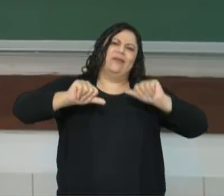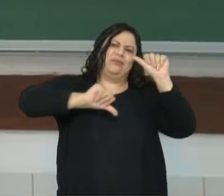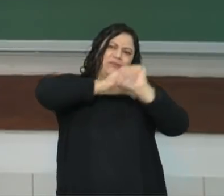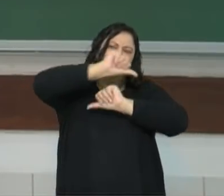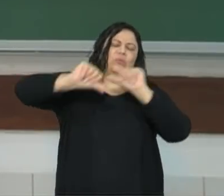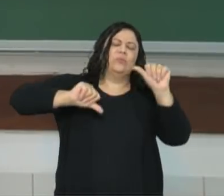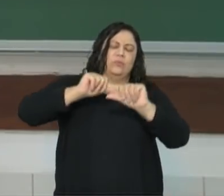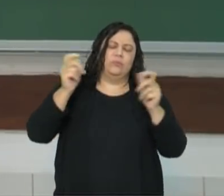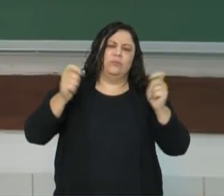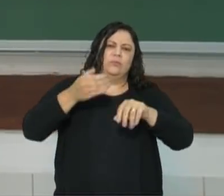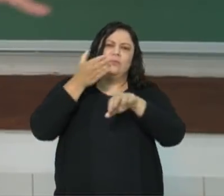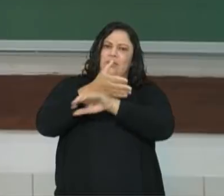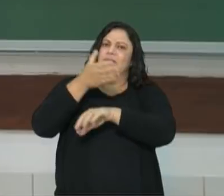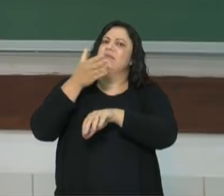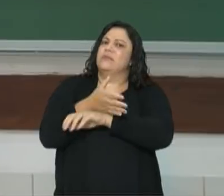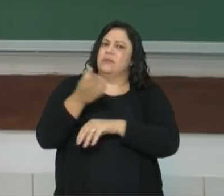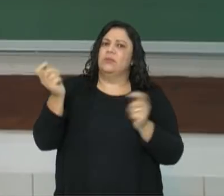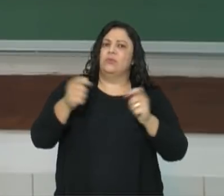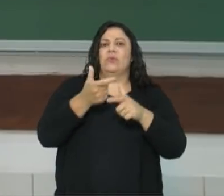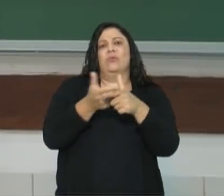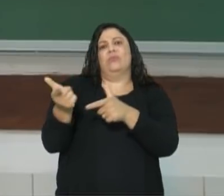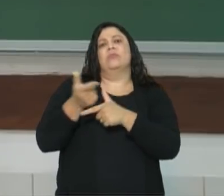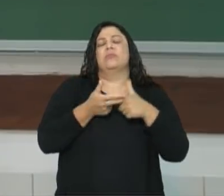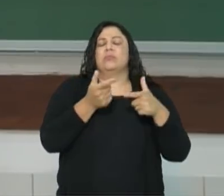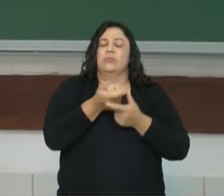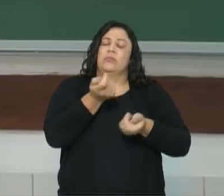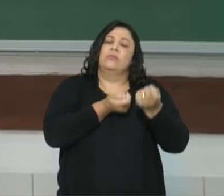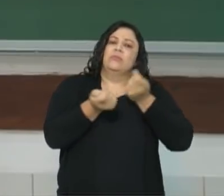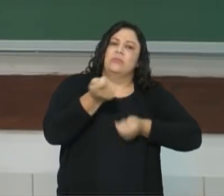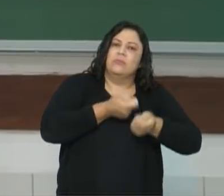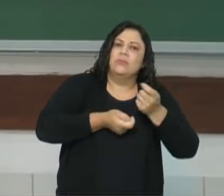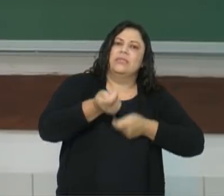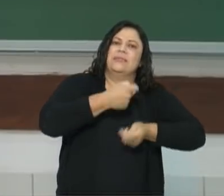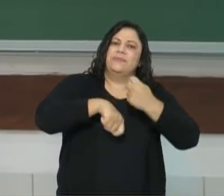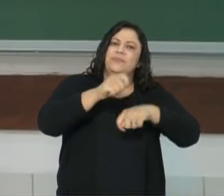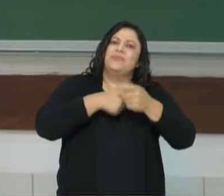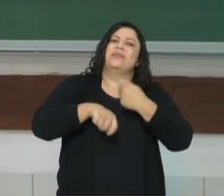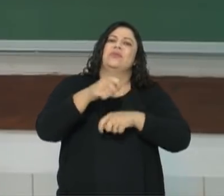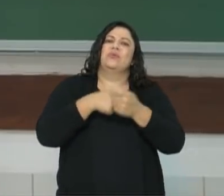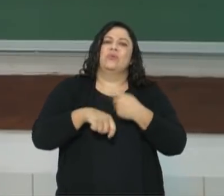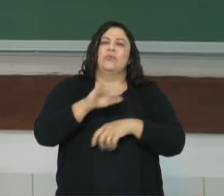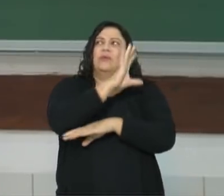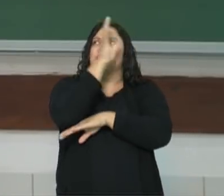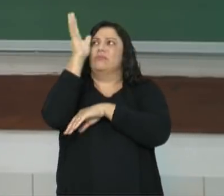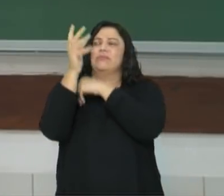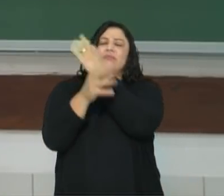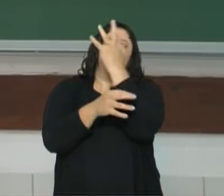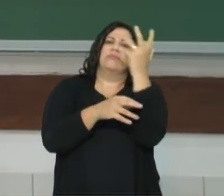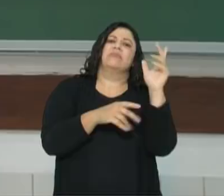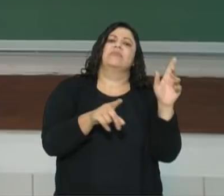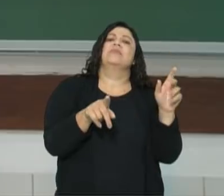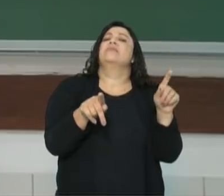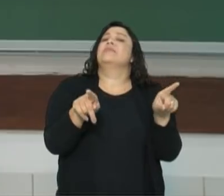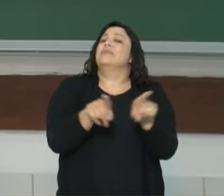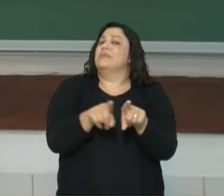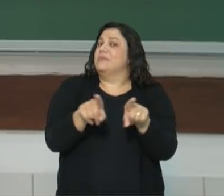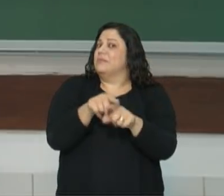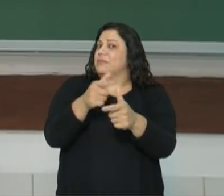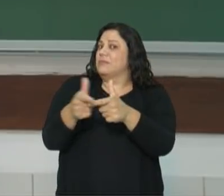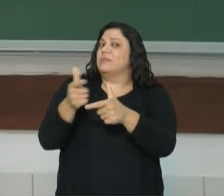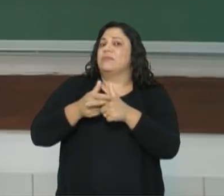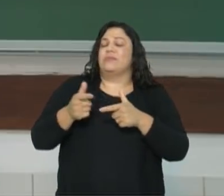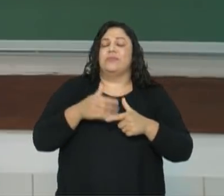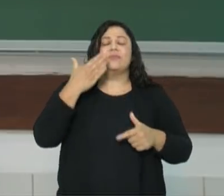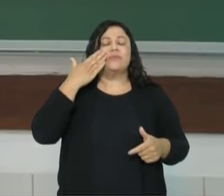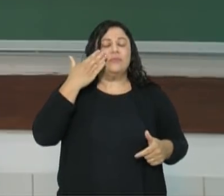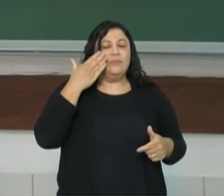tendo problemas econômicos, daí começa a se prestar atenção. Mas e os problemas ambientais? Sabia que o mexilhão dourado ele só